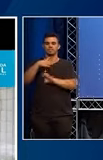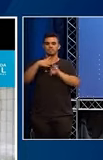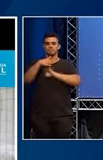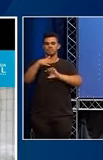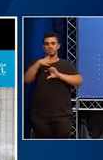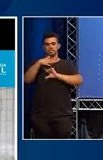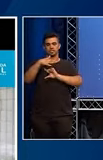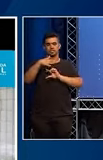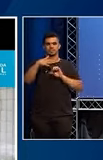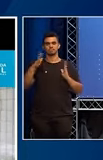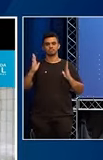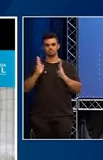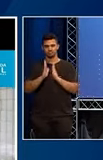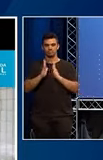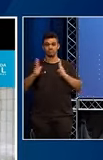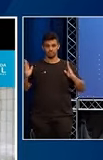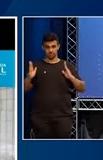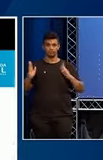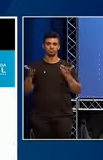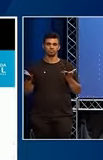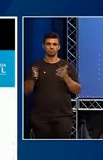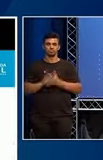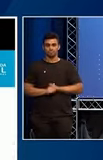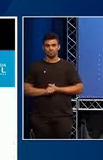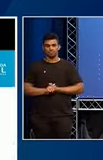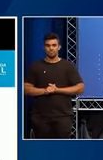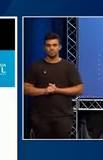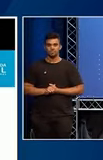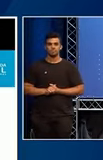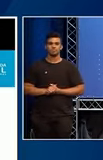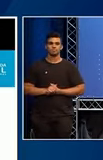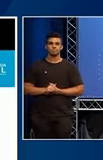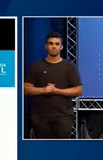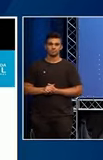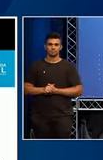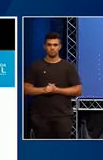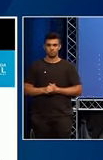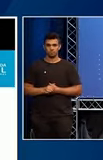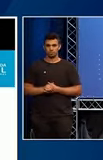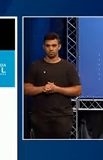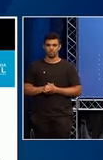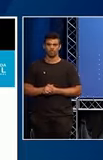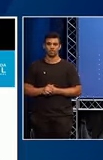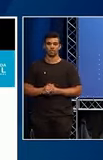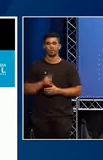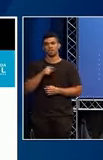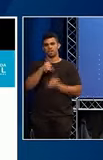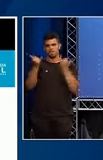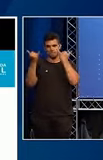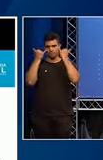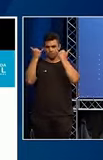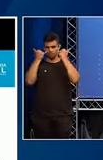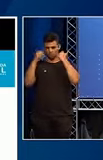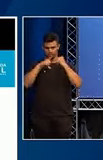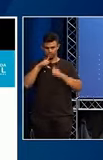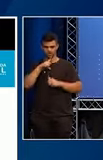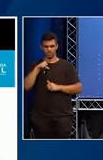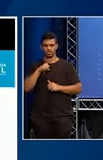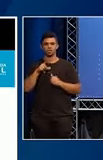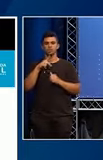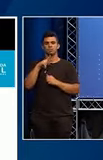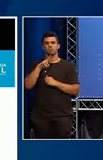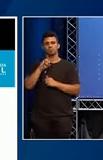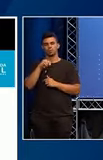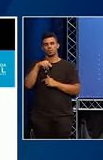de 350 mil. Pode passar, por favor? Esses aqui são os dados, 36% no Pronamp